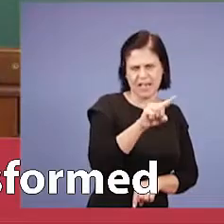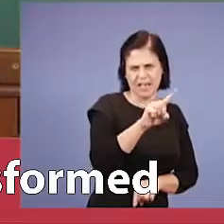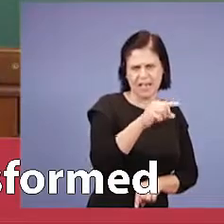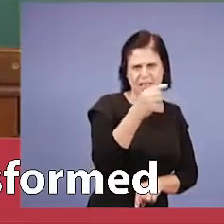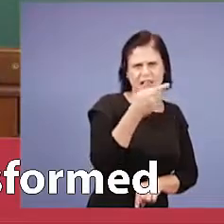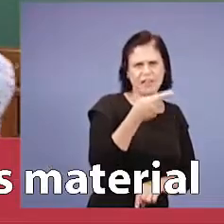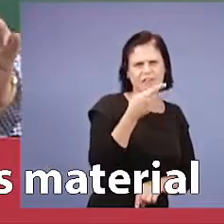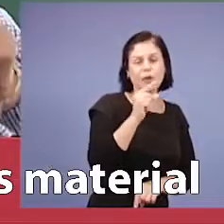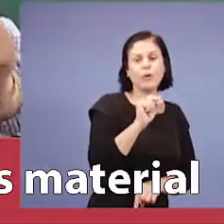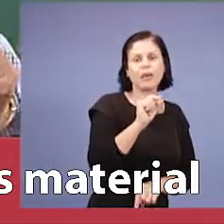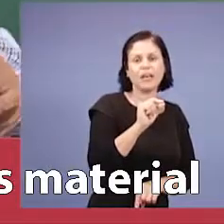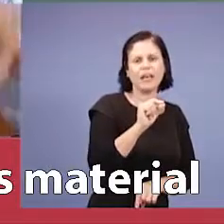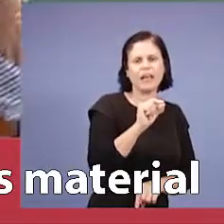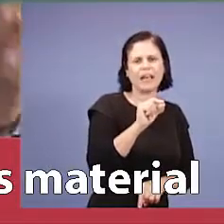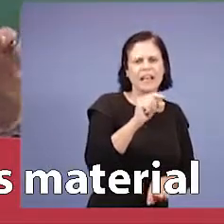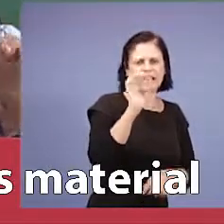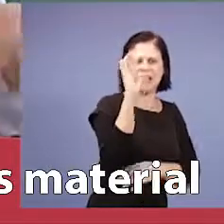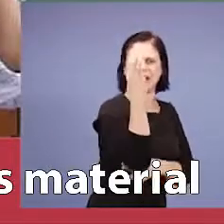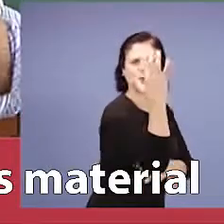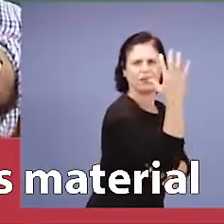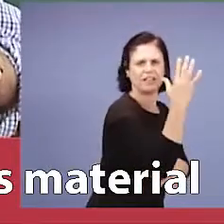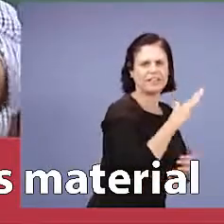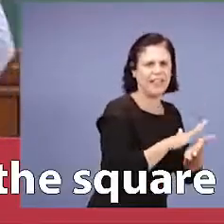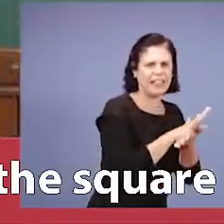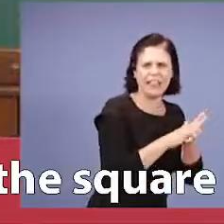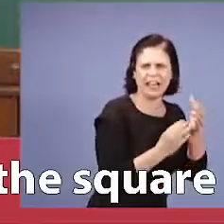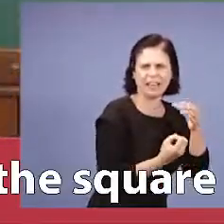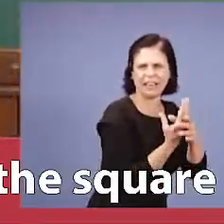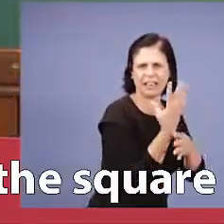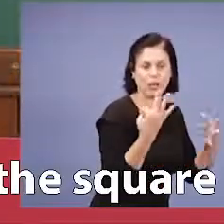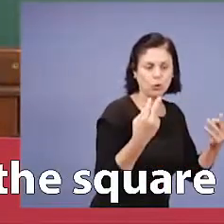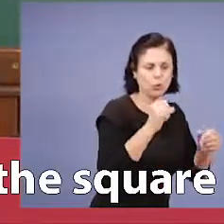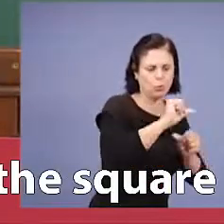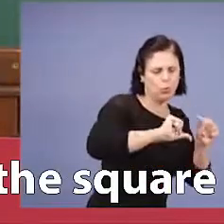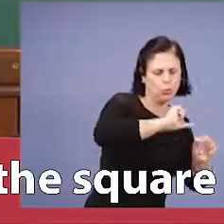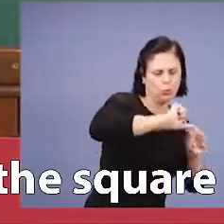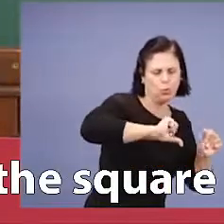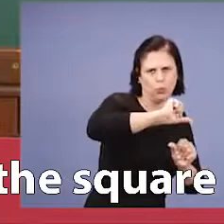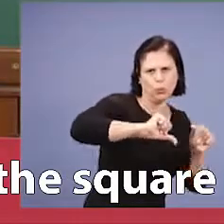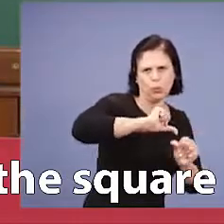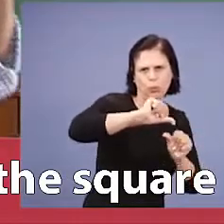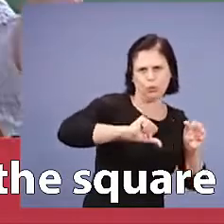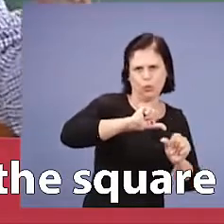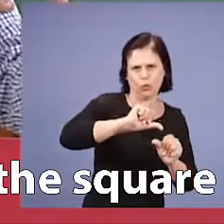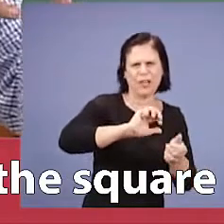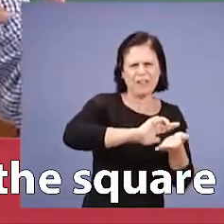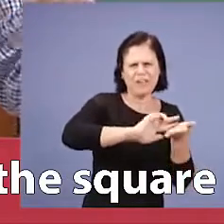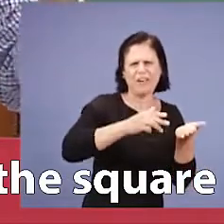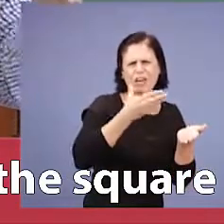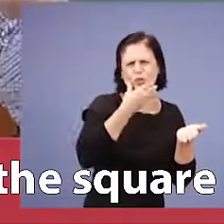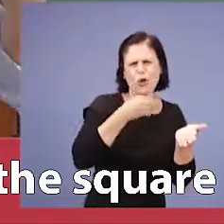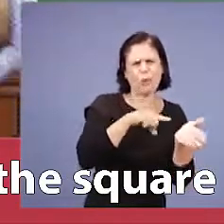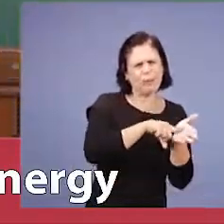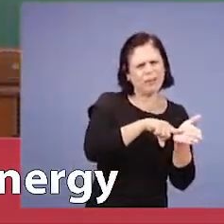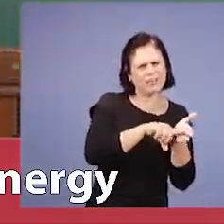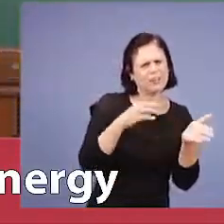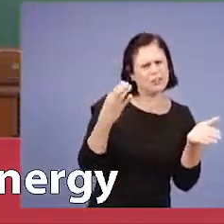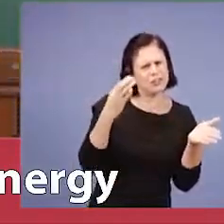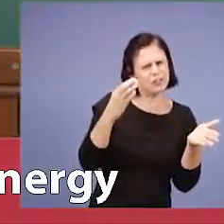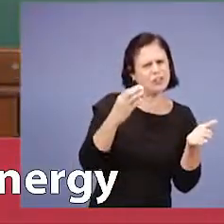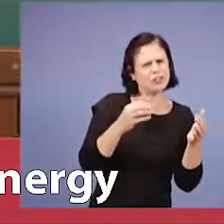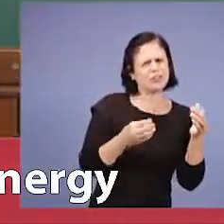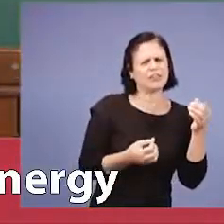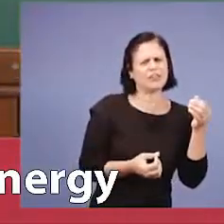transforma aí outra matéria até bater na razão inversa das massas na do quadrado as